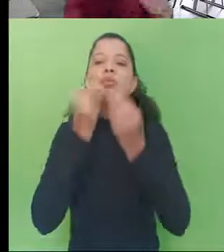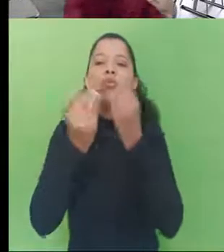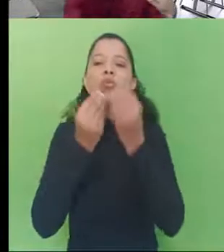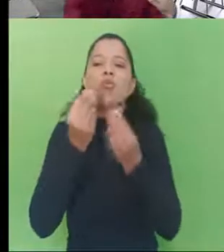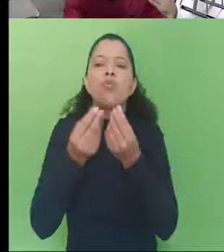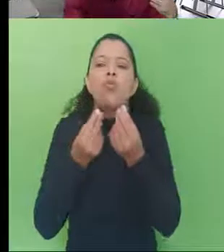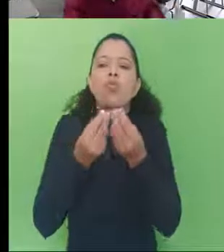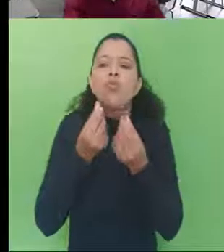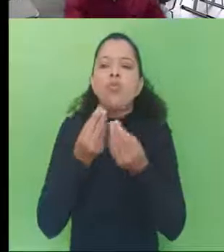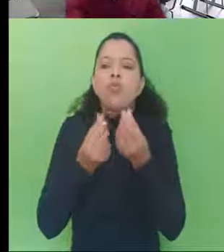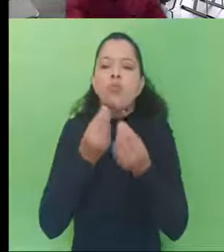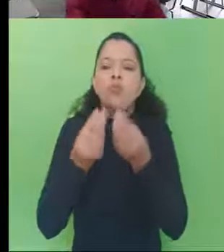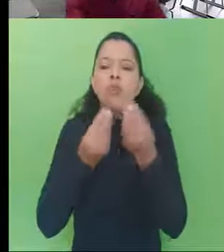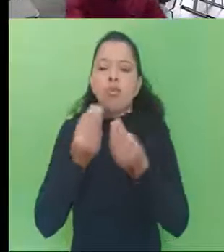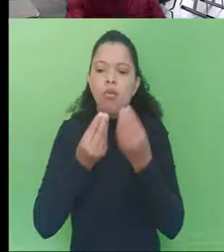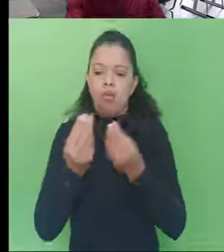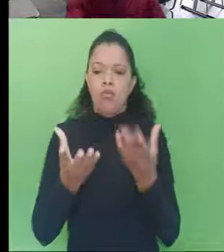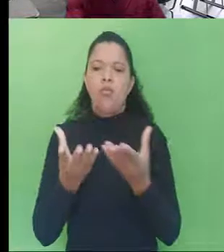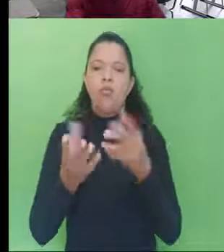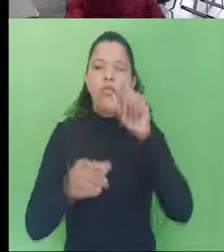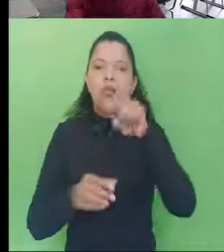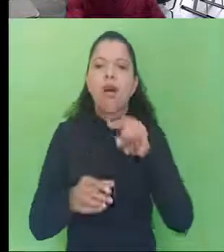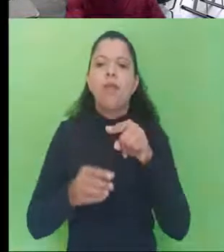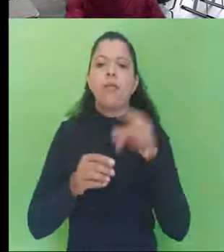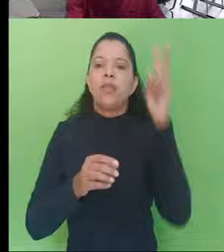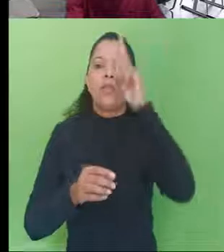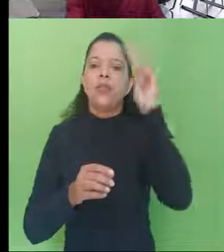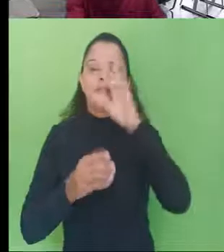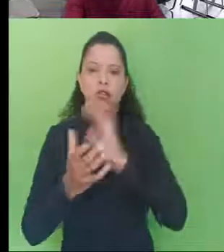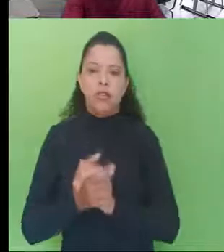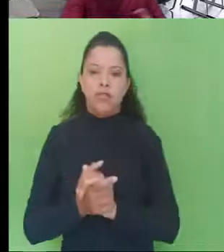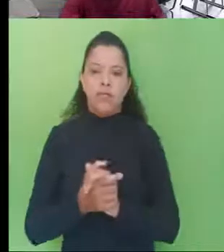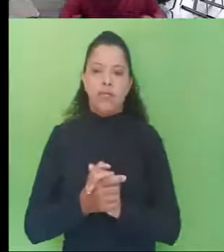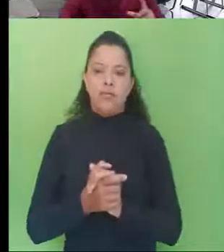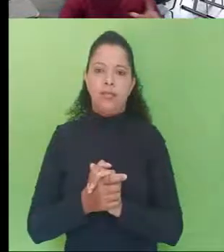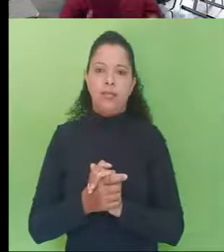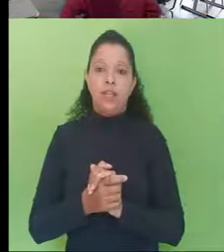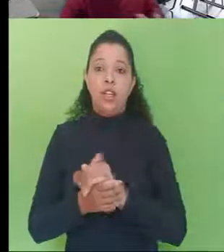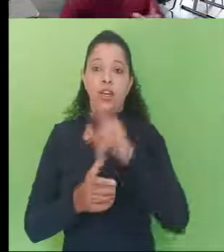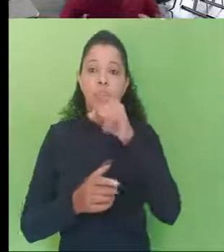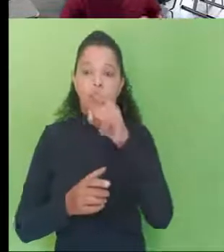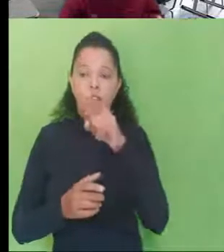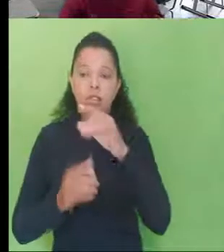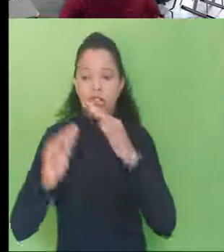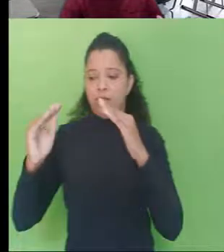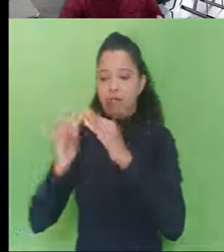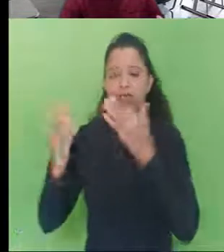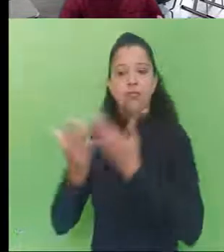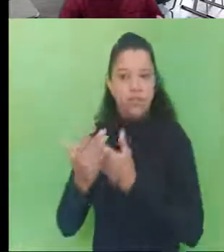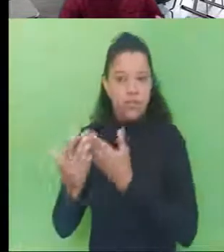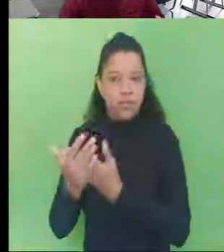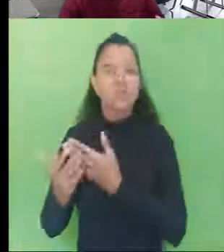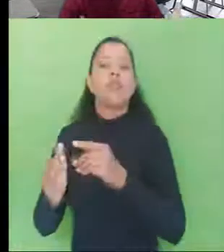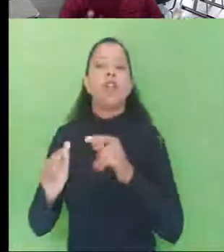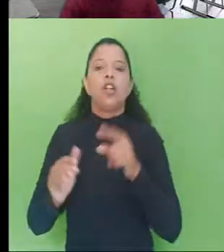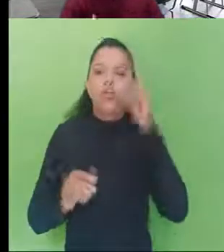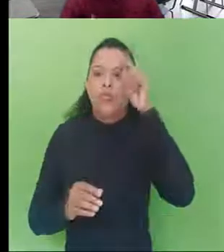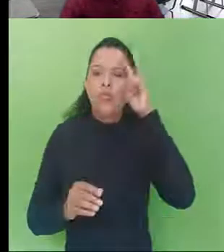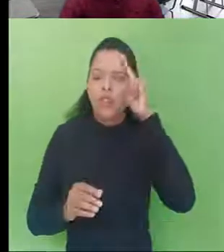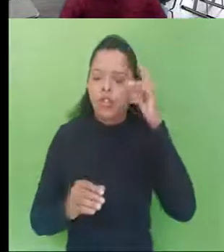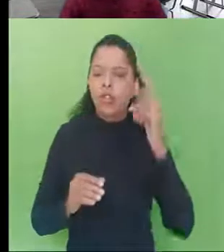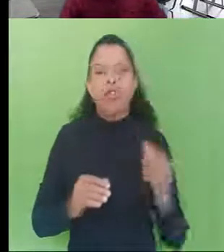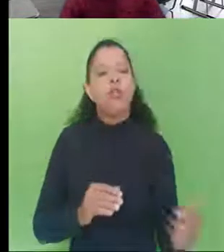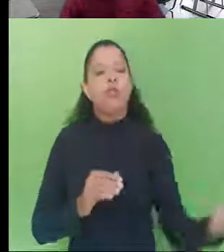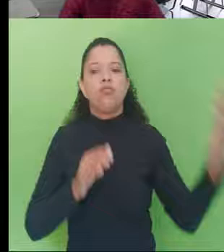história. Você está construindo a sua história. Quando você vem para a escola todos os dias, você